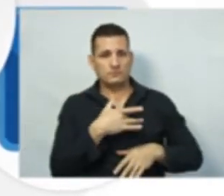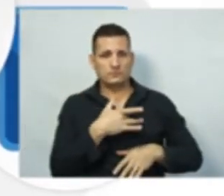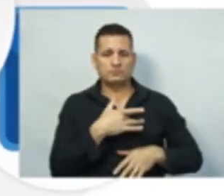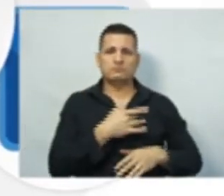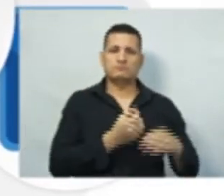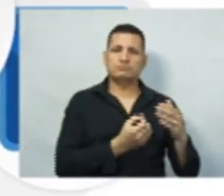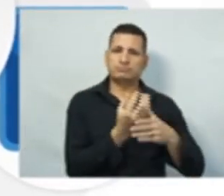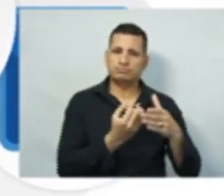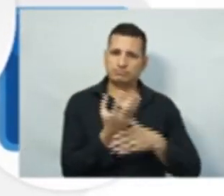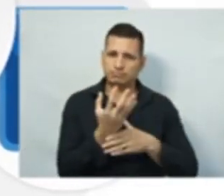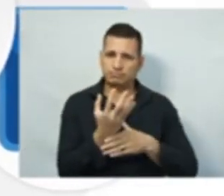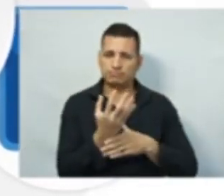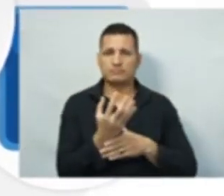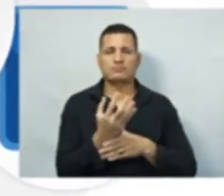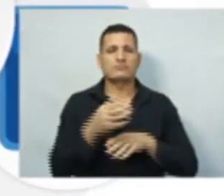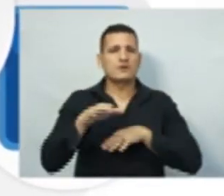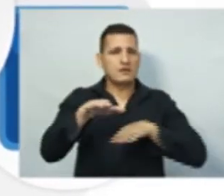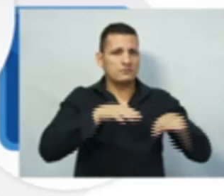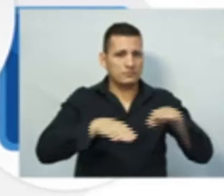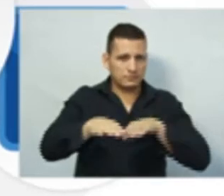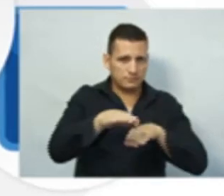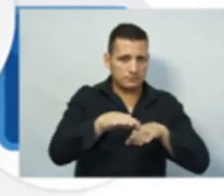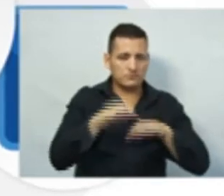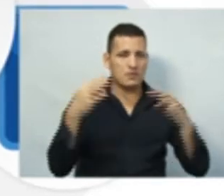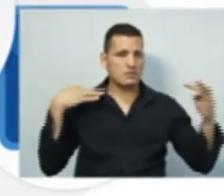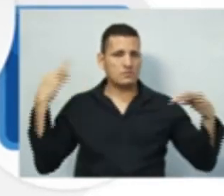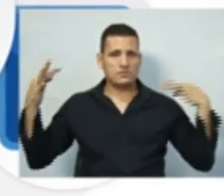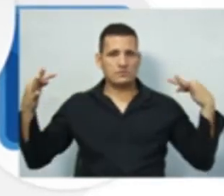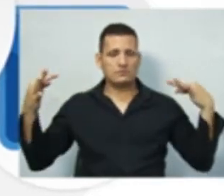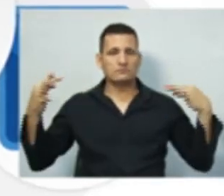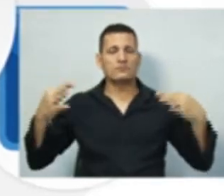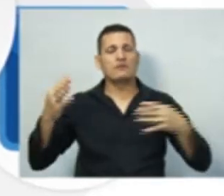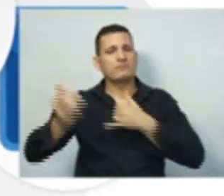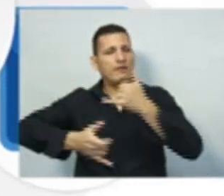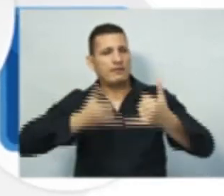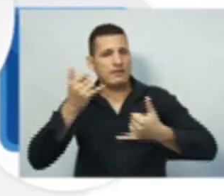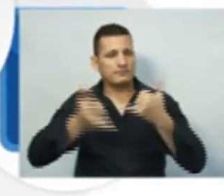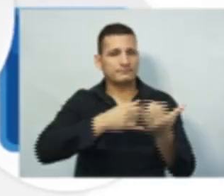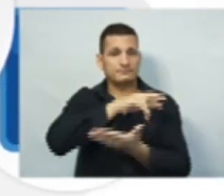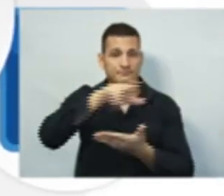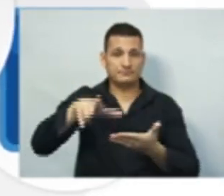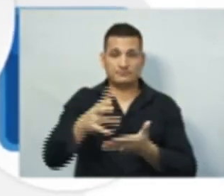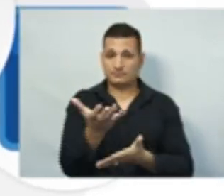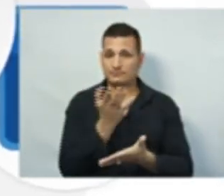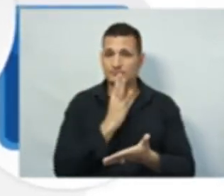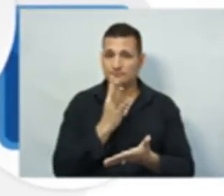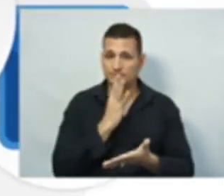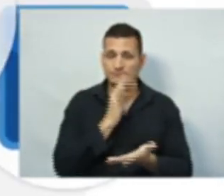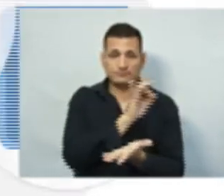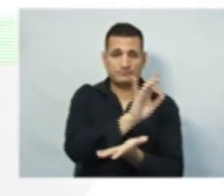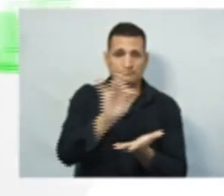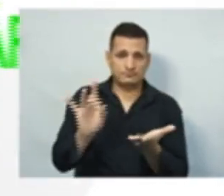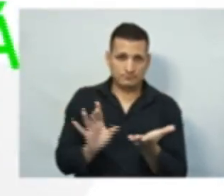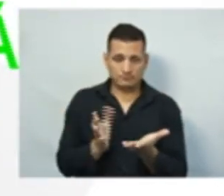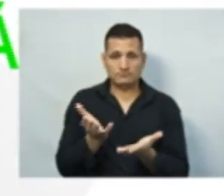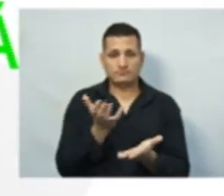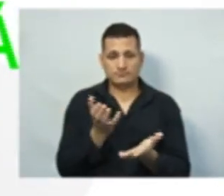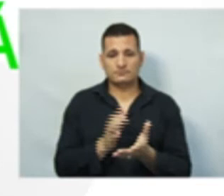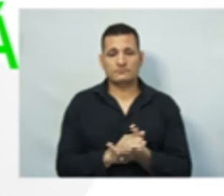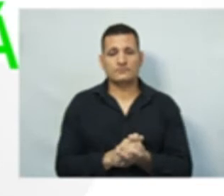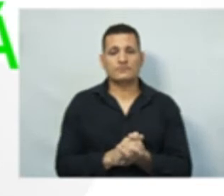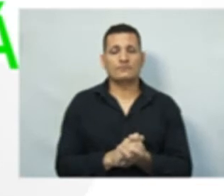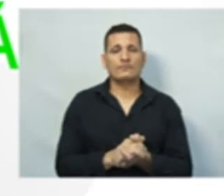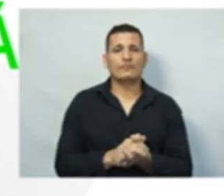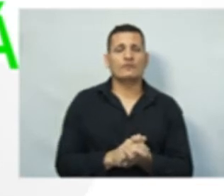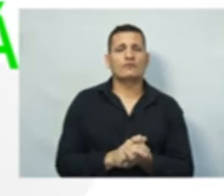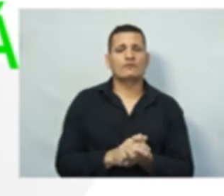produção, transporte, turismo e lazer. Quer conhecer melhor cada uma delas?